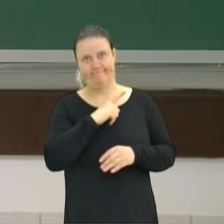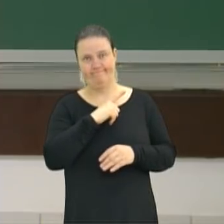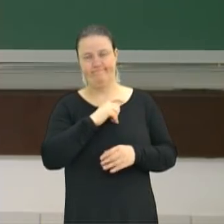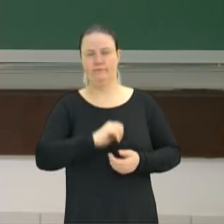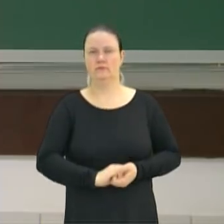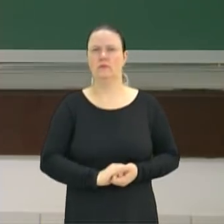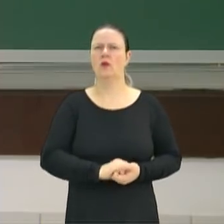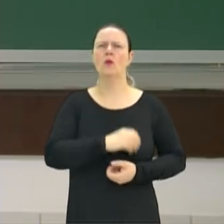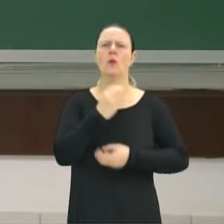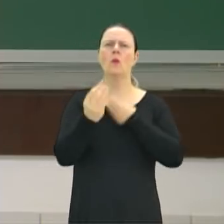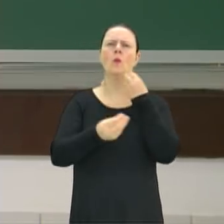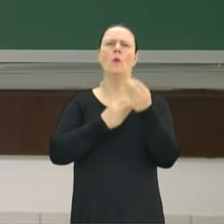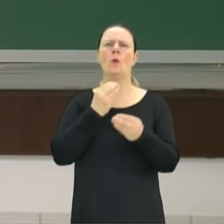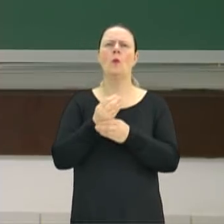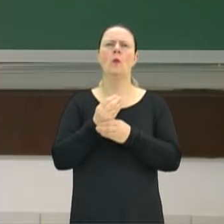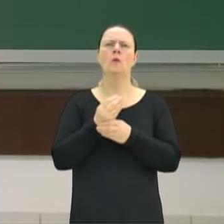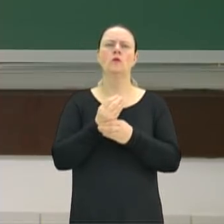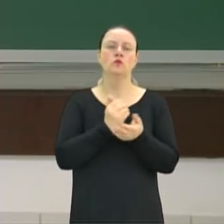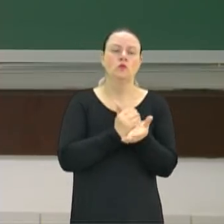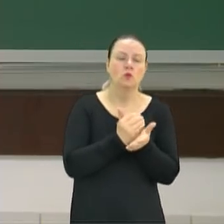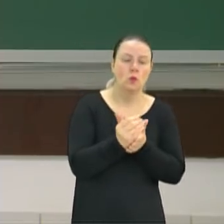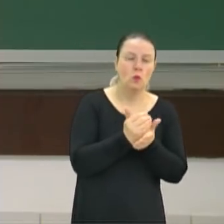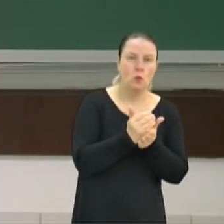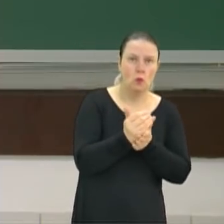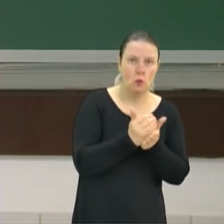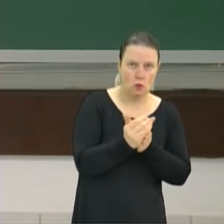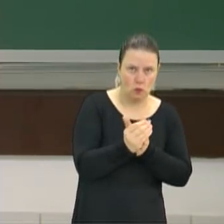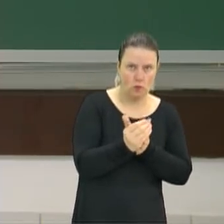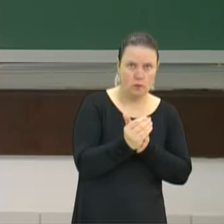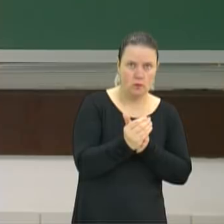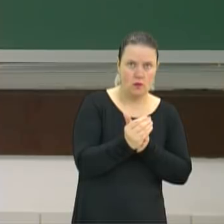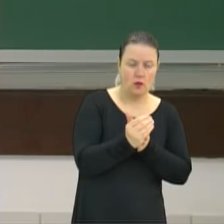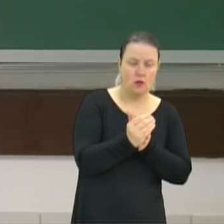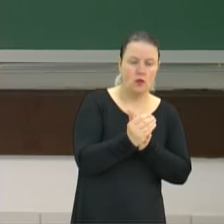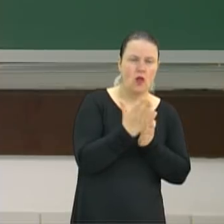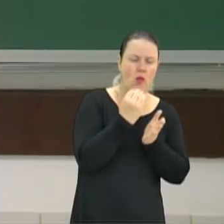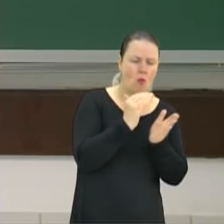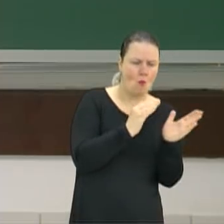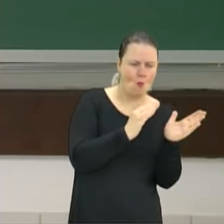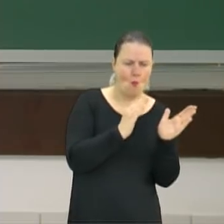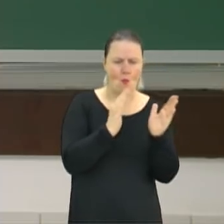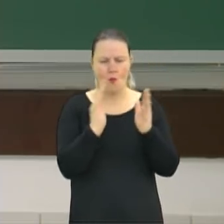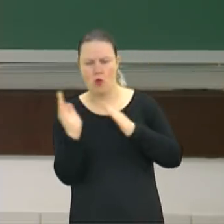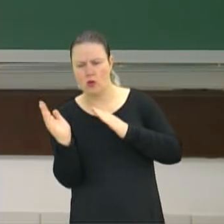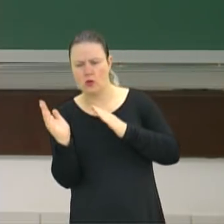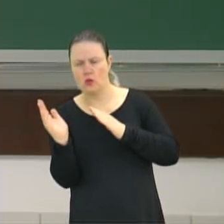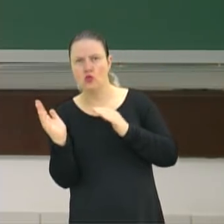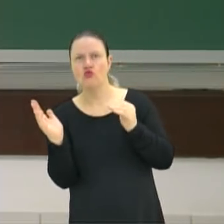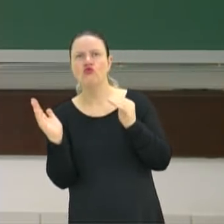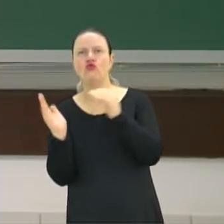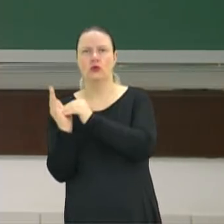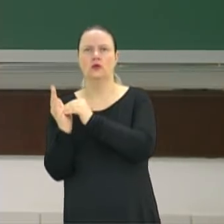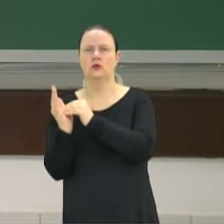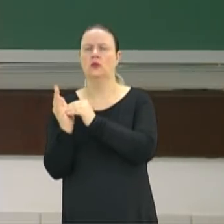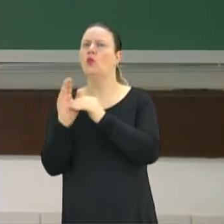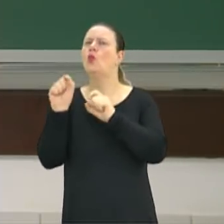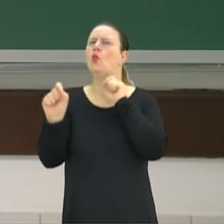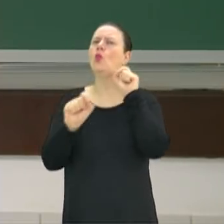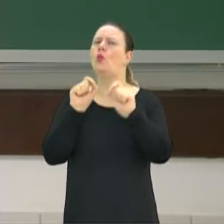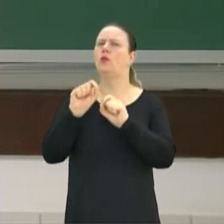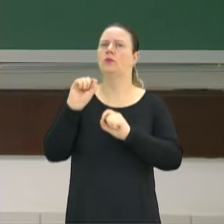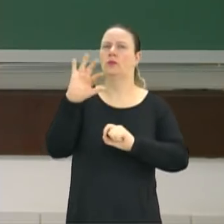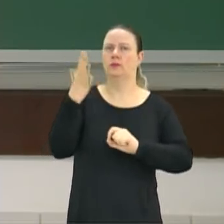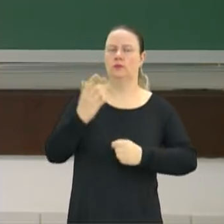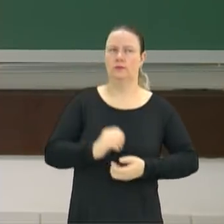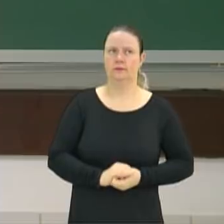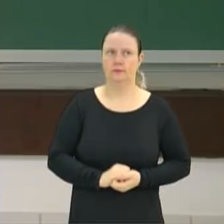Onde que acumula mais o pesticida? No começo da cadeia alimentar ou no final da cadeia alimentar? Veja que o exercício ainda está dizendo aqui, ó,